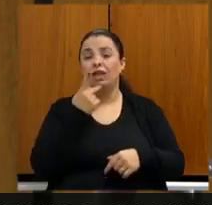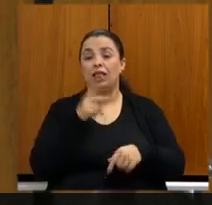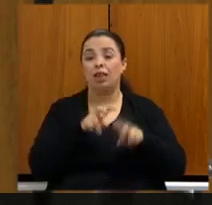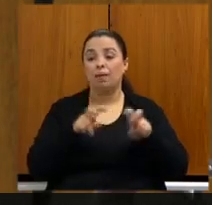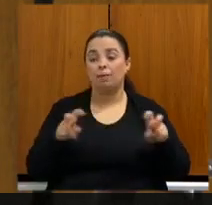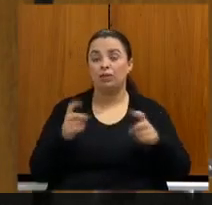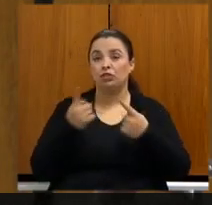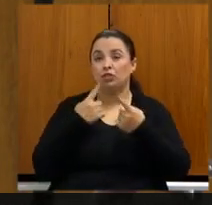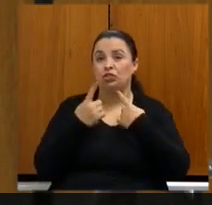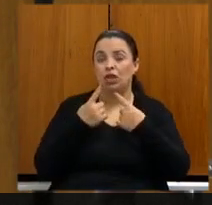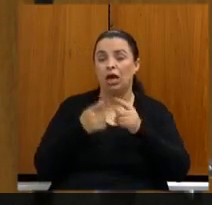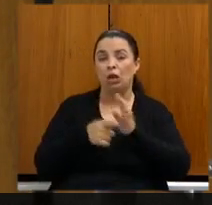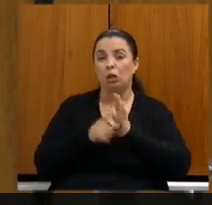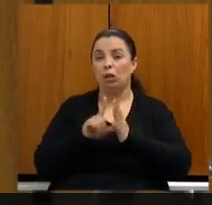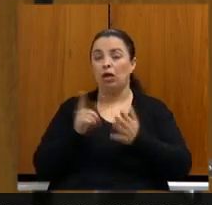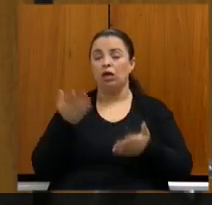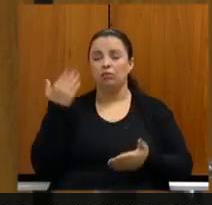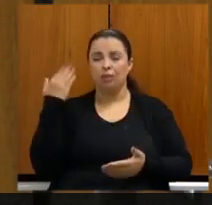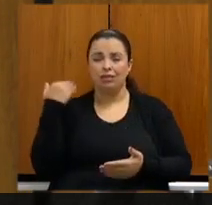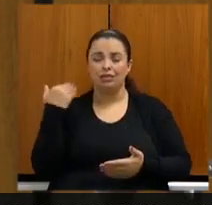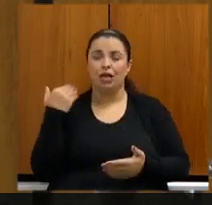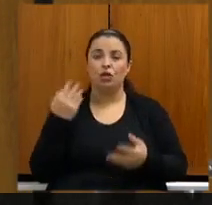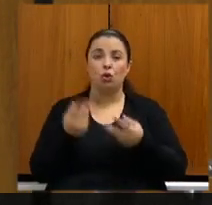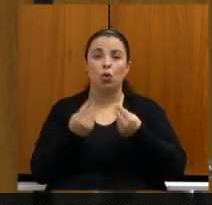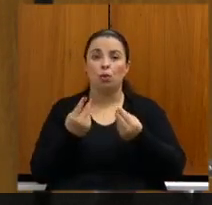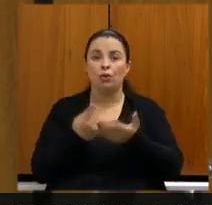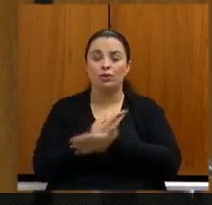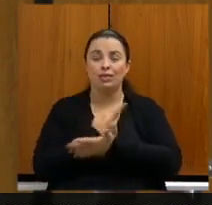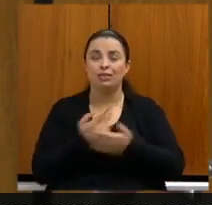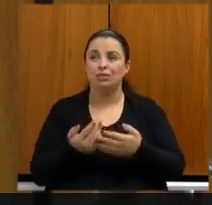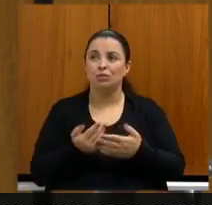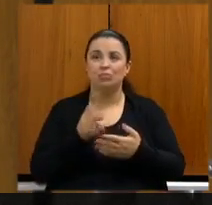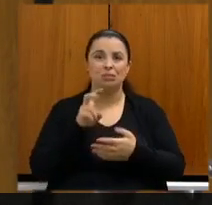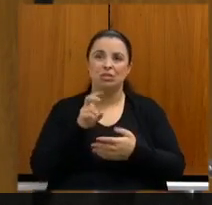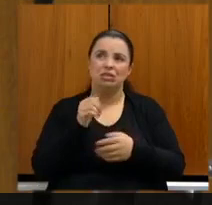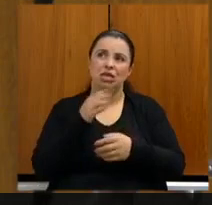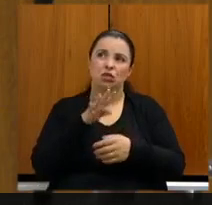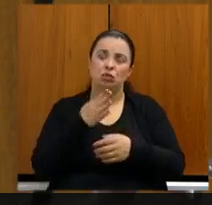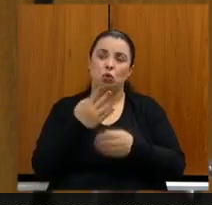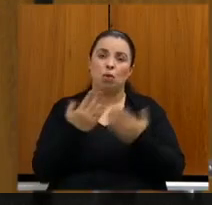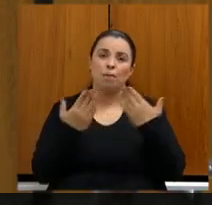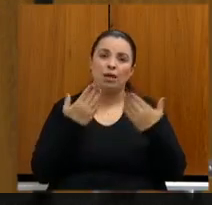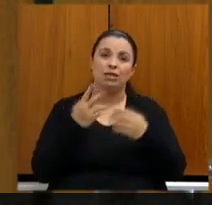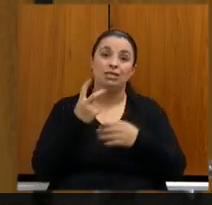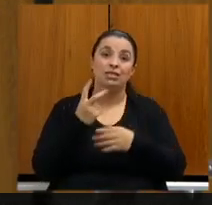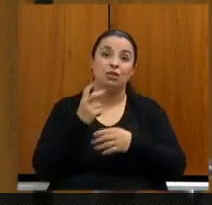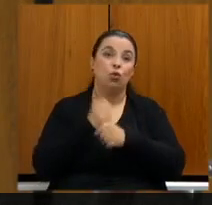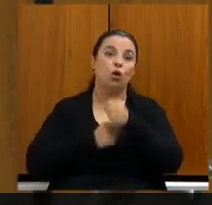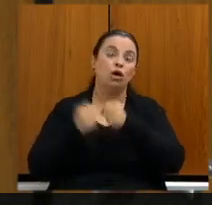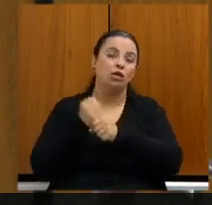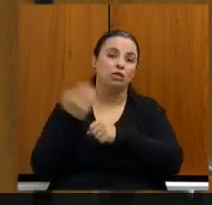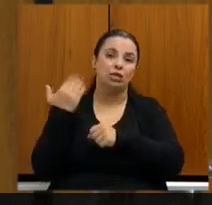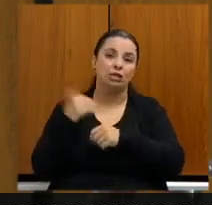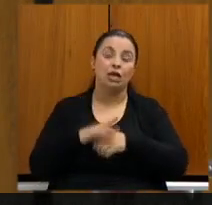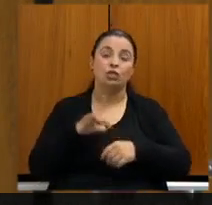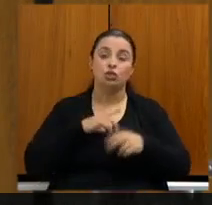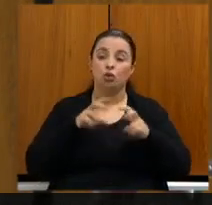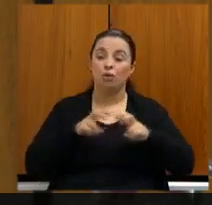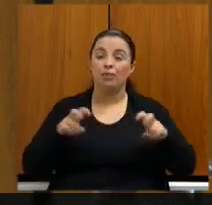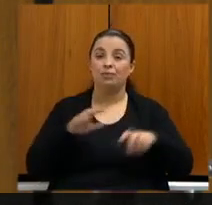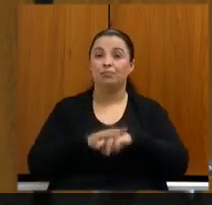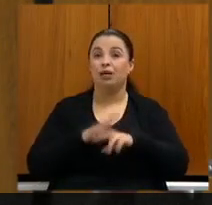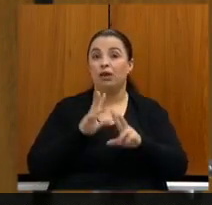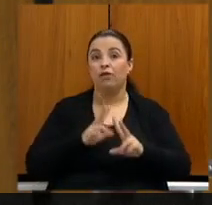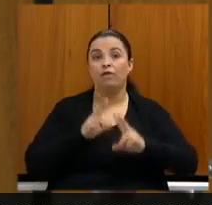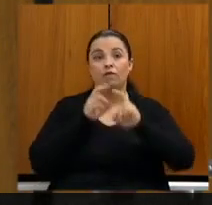diálogo em outros tempos a gente pega essa mesma mesa de diálogo cinco anos atrás 4 anos atrás a gente tinha uma mesa muito mais